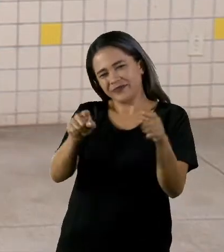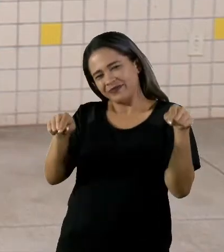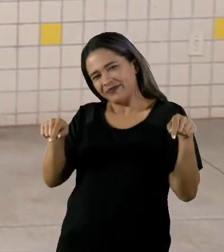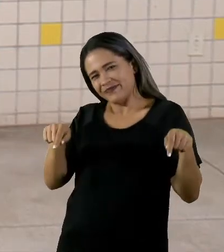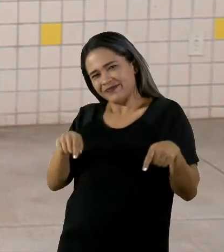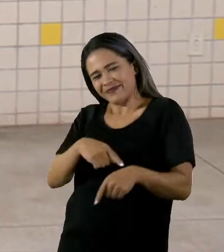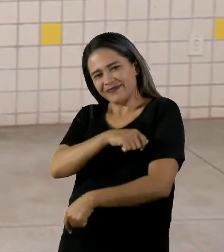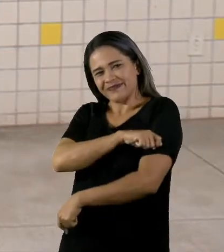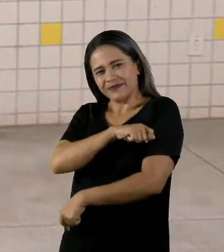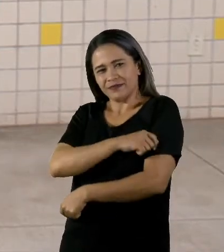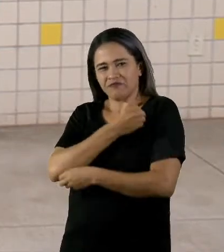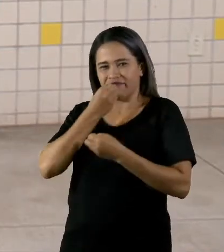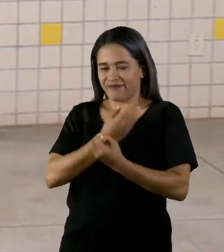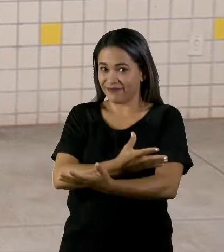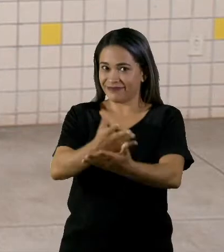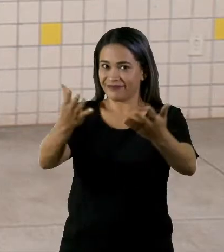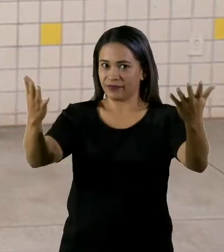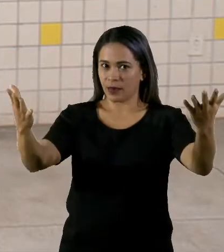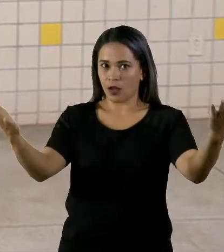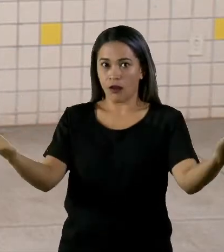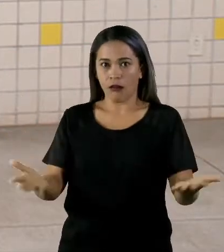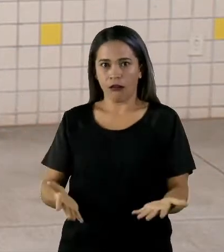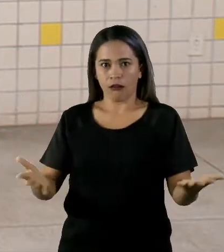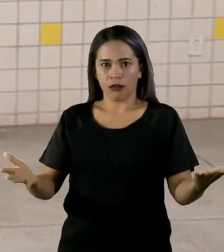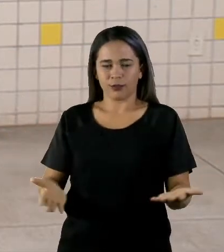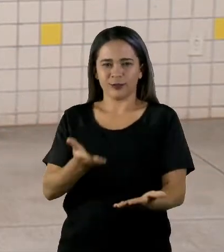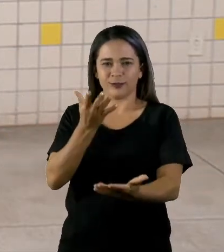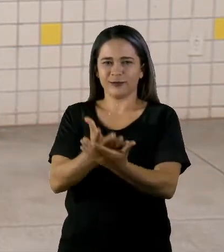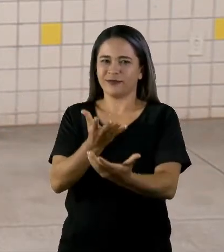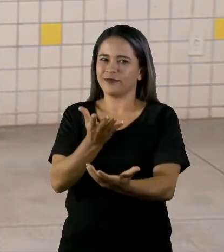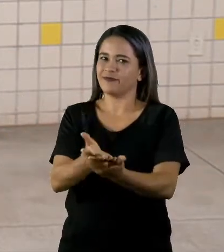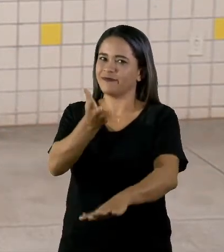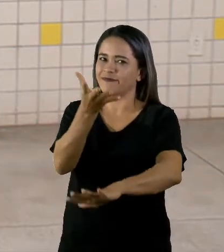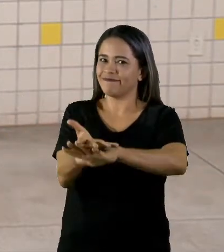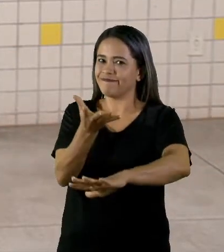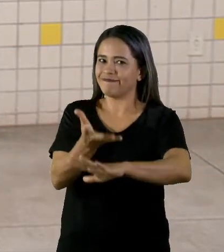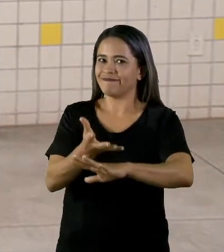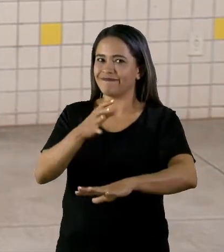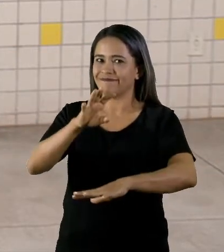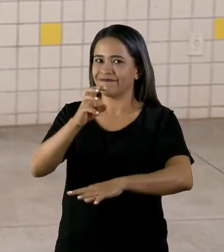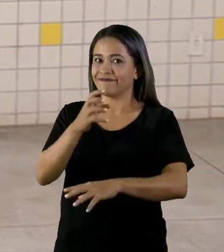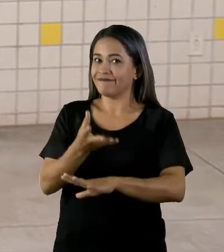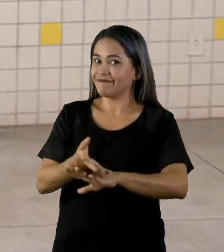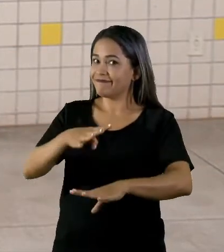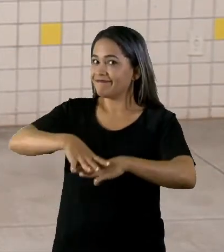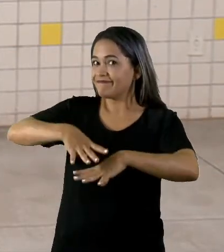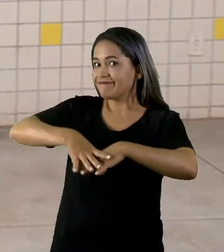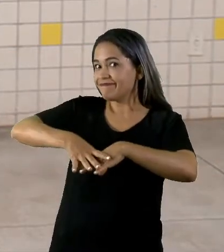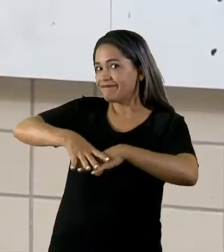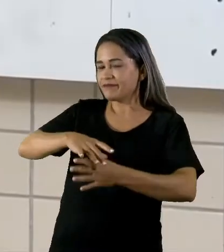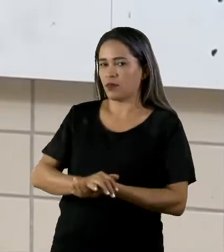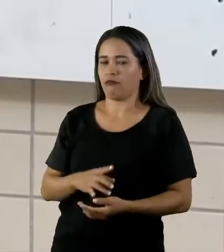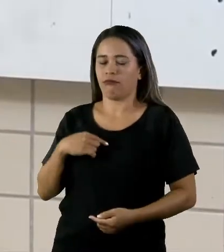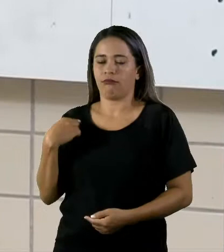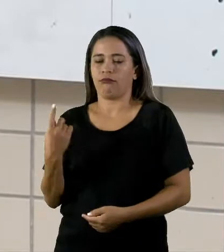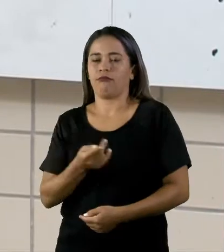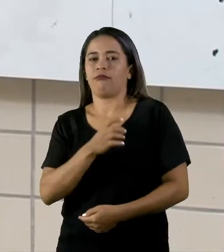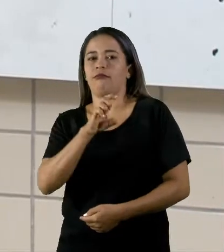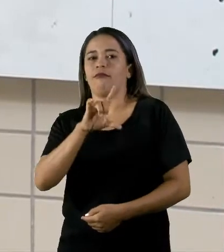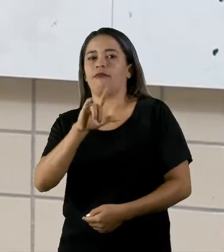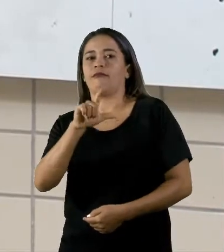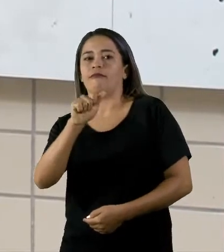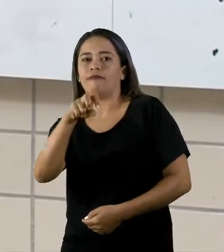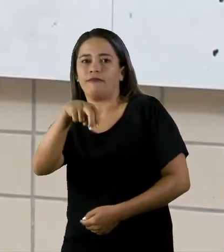bom com vocês? Hoje mais uma aula de matemática. Eu sou a professora Eliane Cristina e o nosso